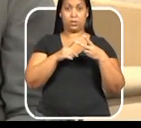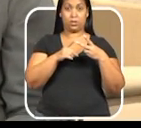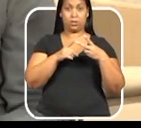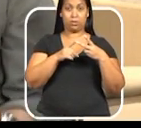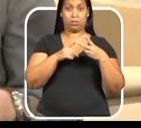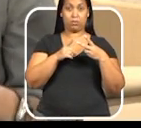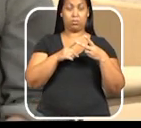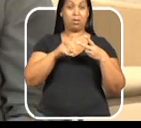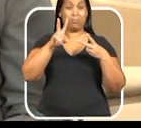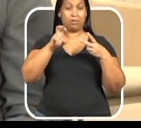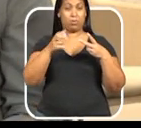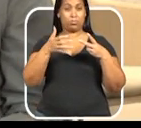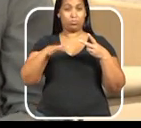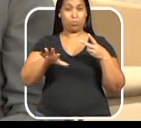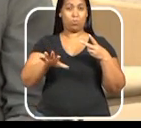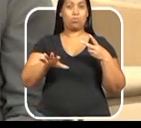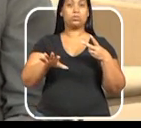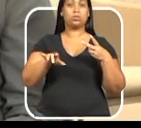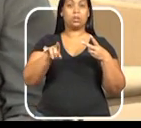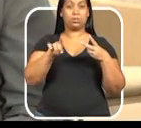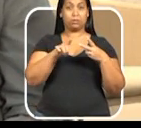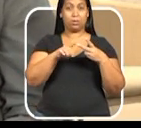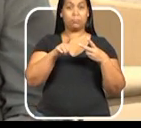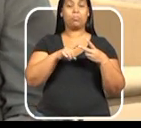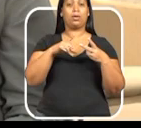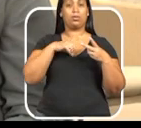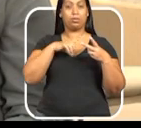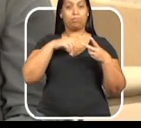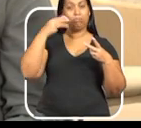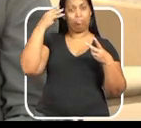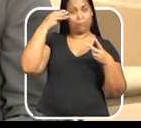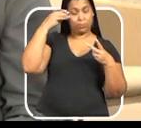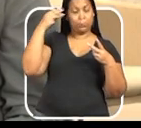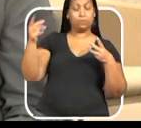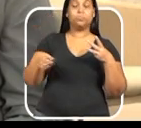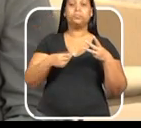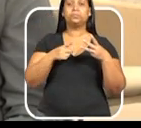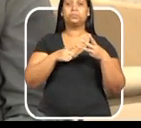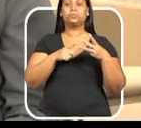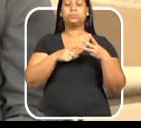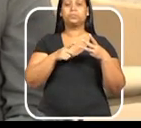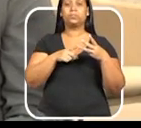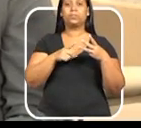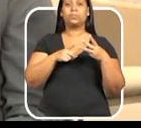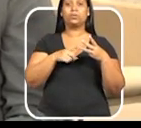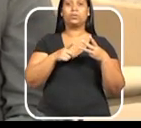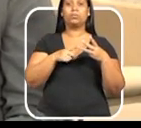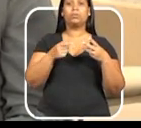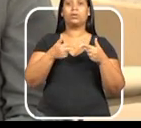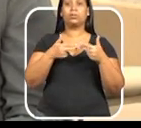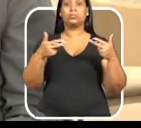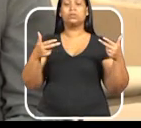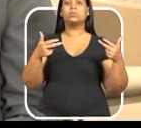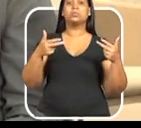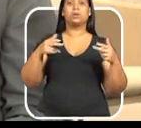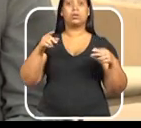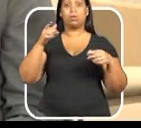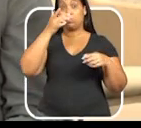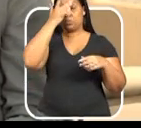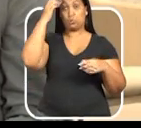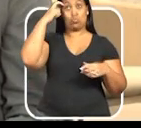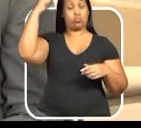não gosto muito desse termo, mas os transtornos do desenvolvimento, né? E a questão das altas habilidades e